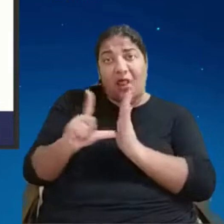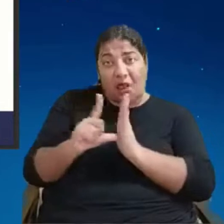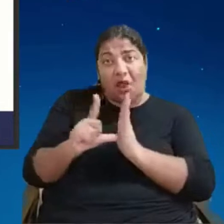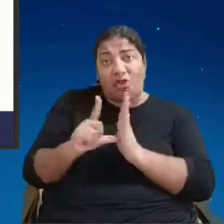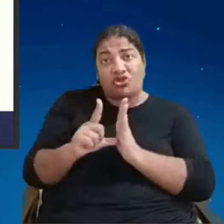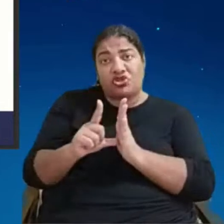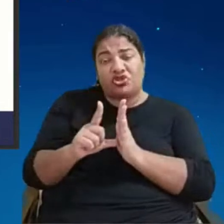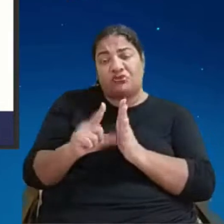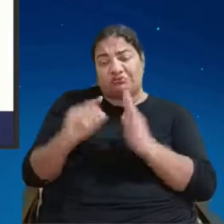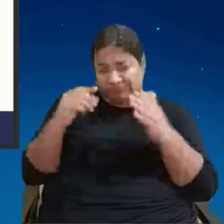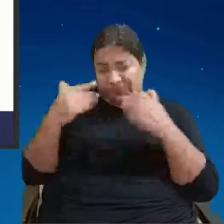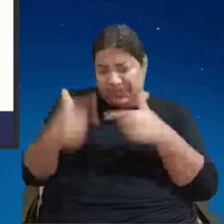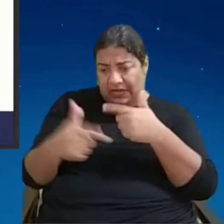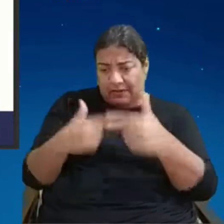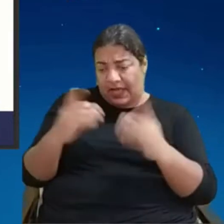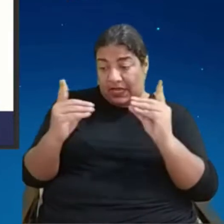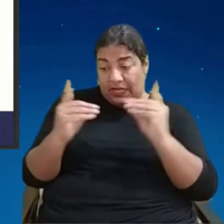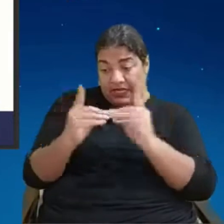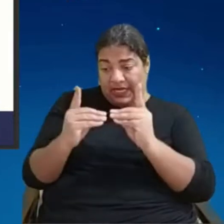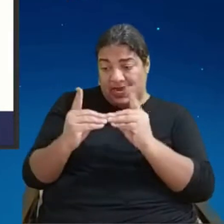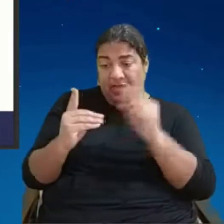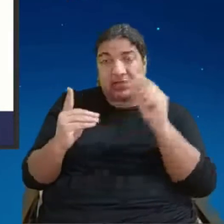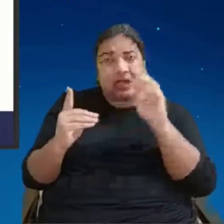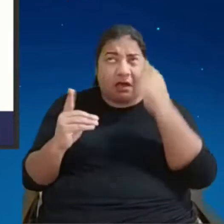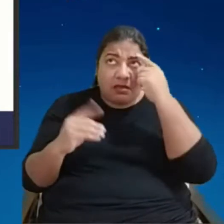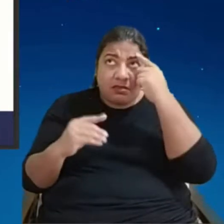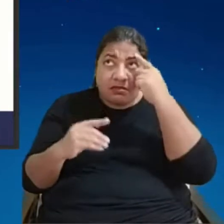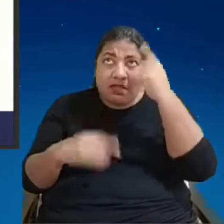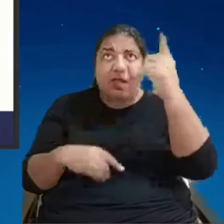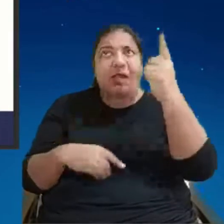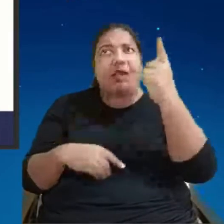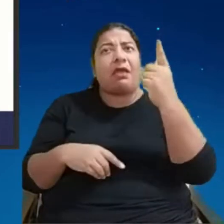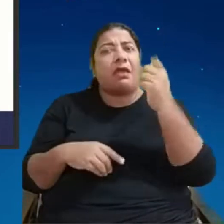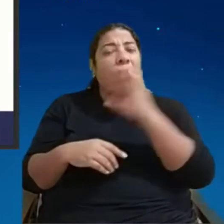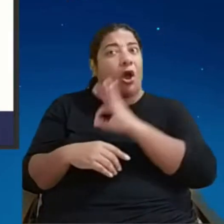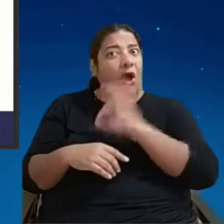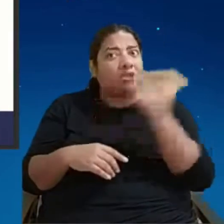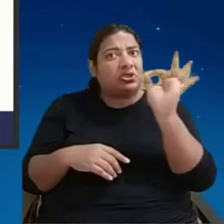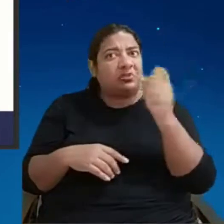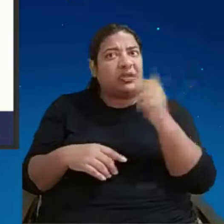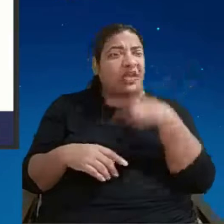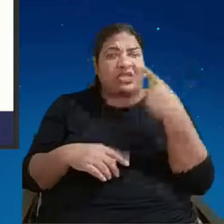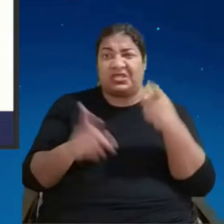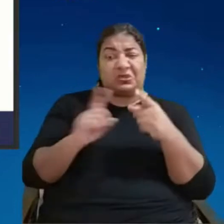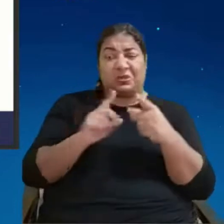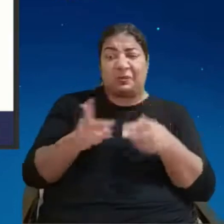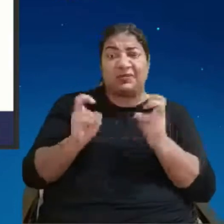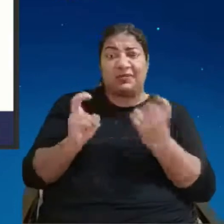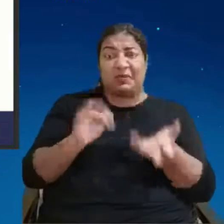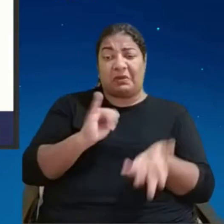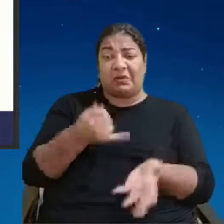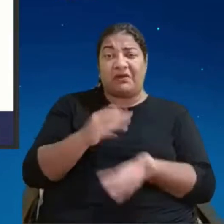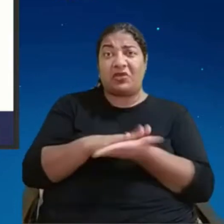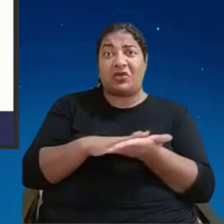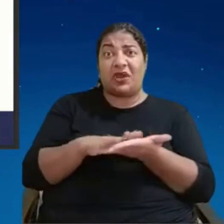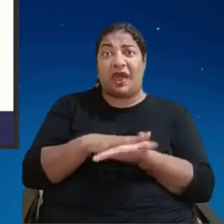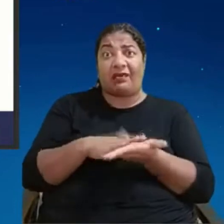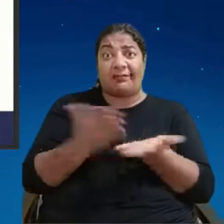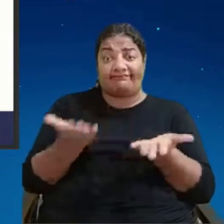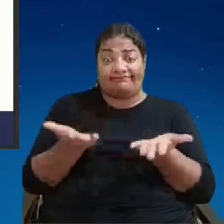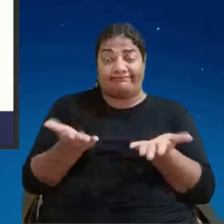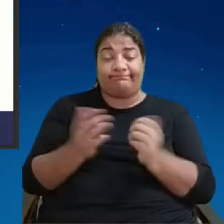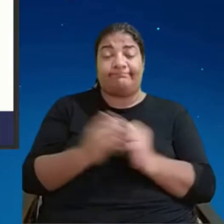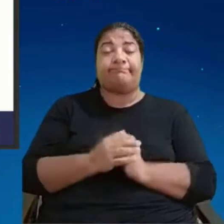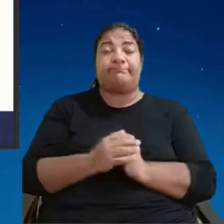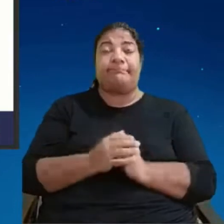especificamente um cliente, teve uma ideia genial e a gente não aproveitou, né? Incentivar a progressão de carreira, criar